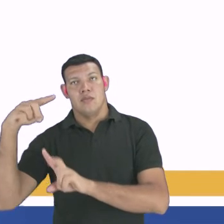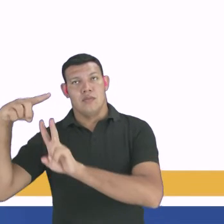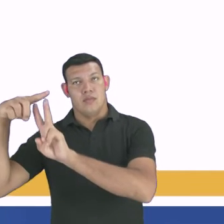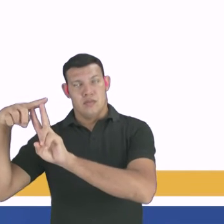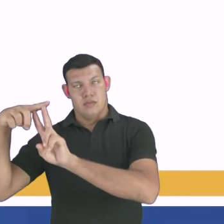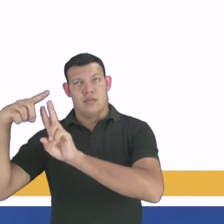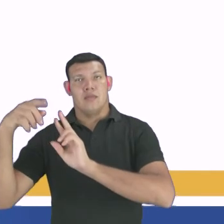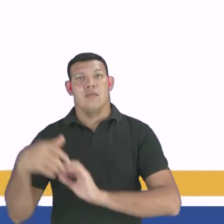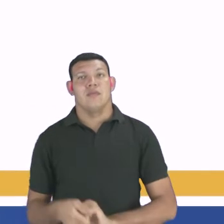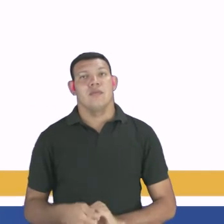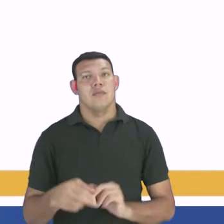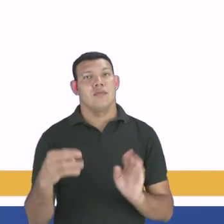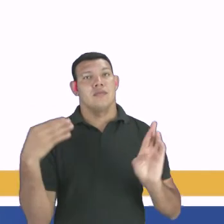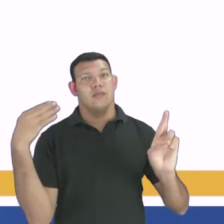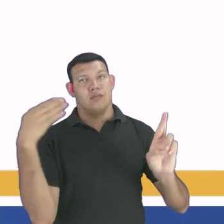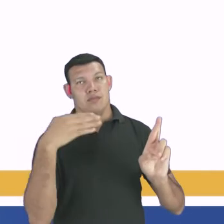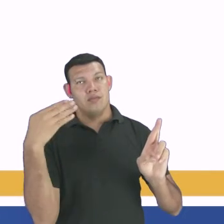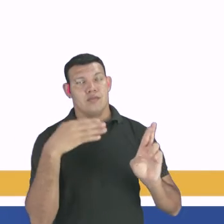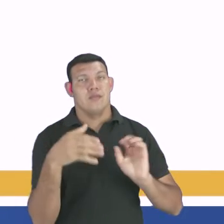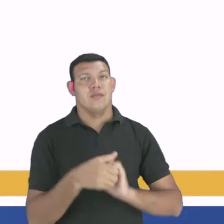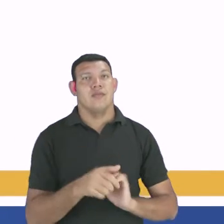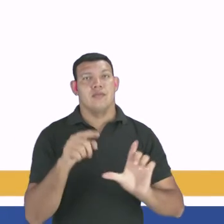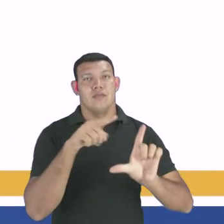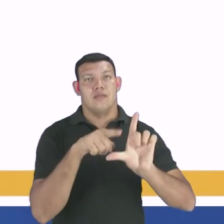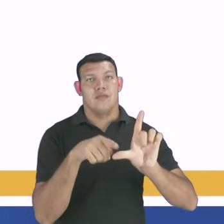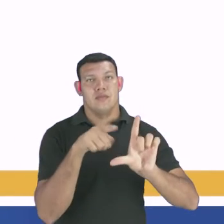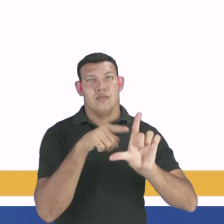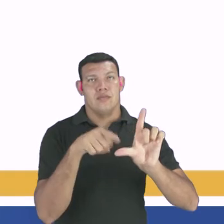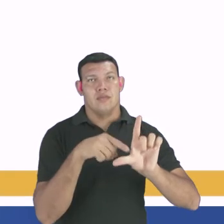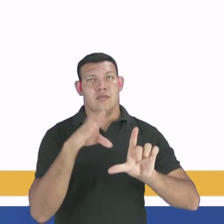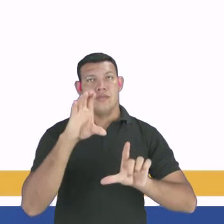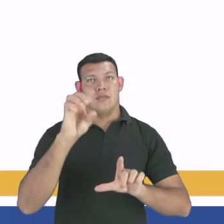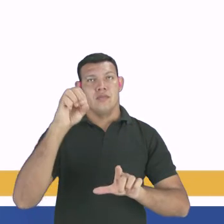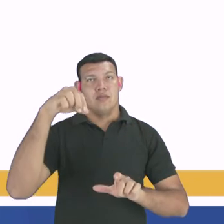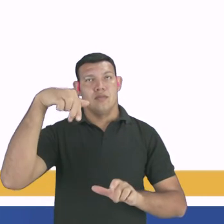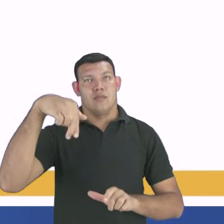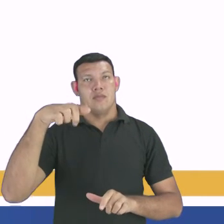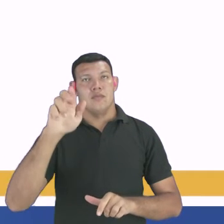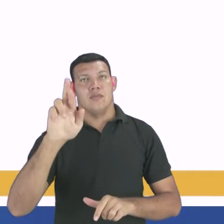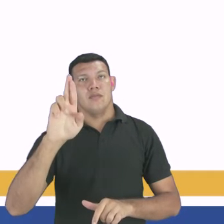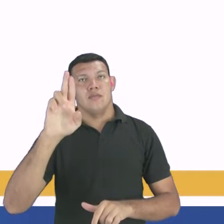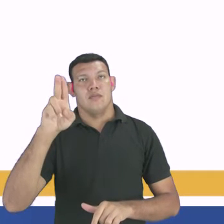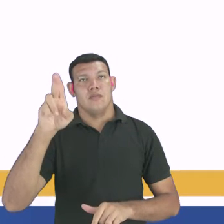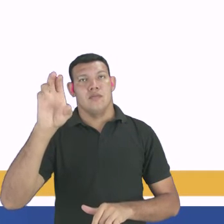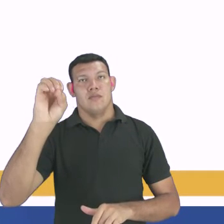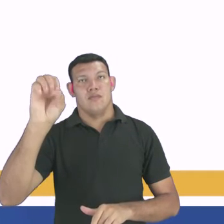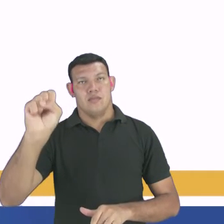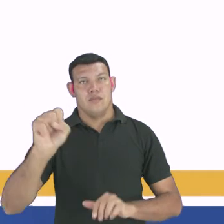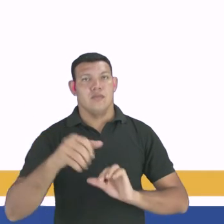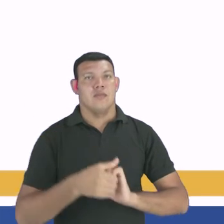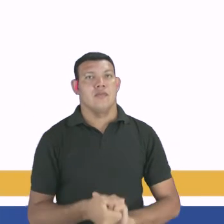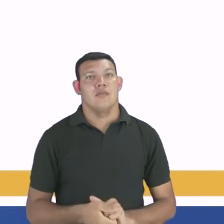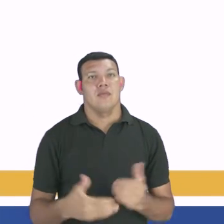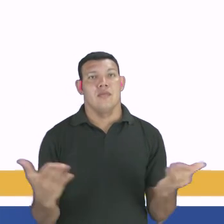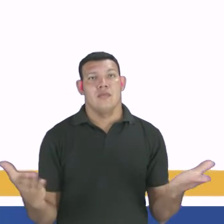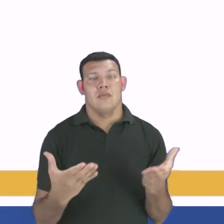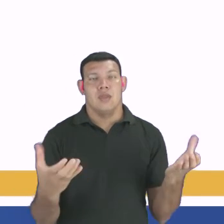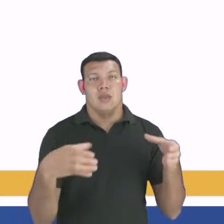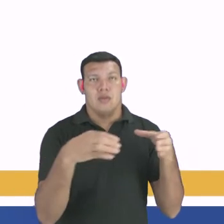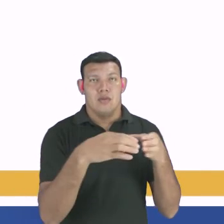novamente e referente ao ângulos compras tudo bem E aí nós temos o conjunto solução nesse caso